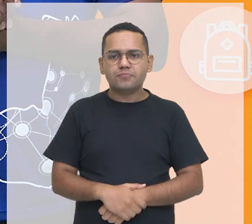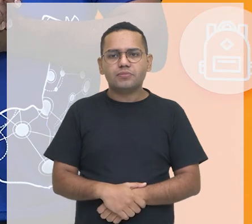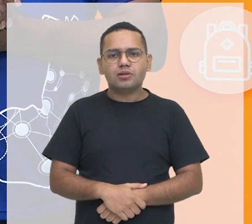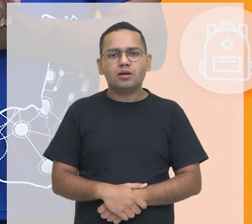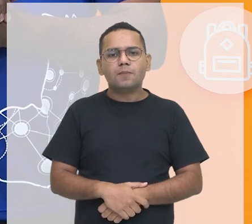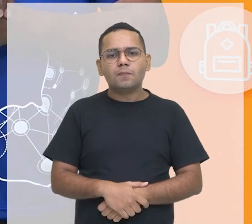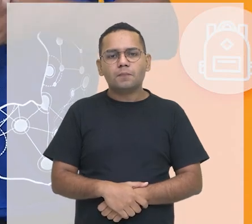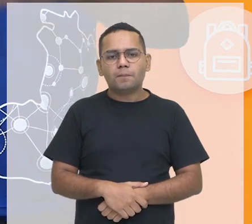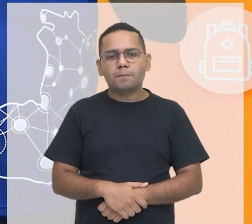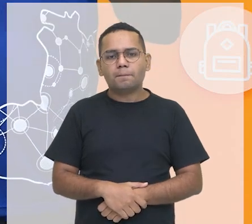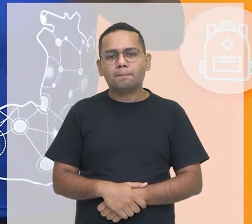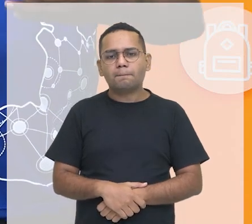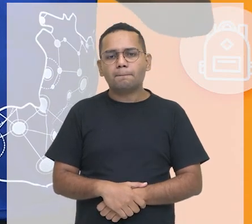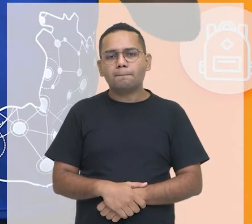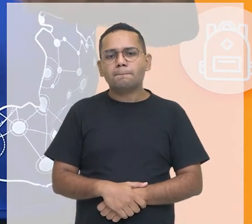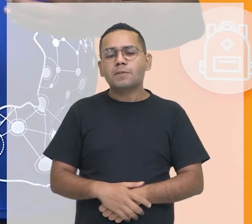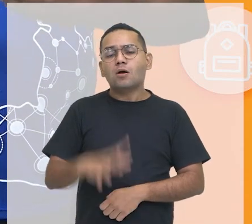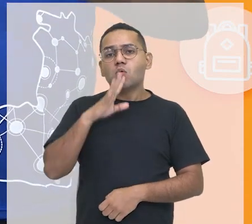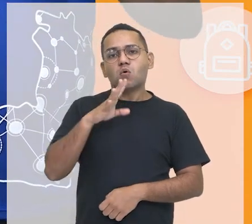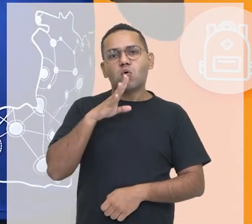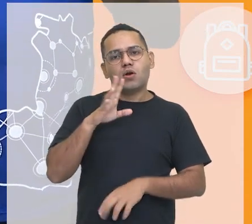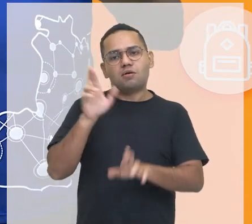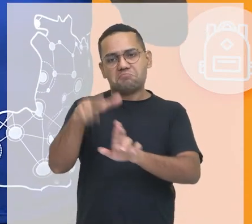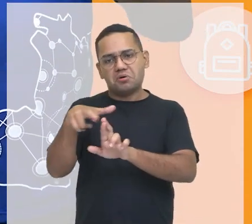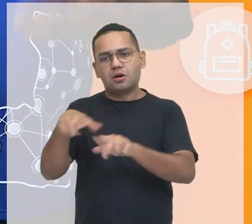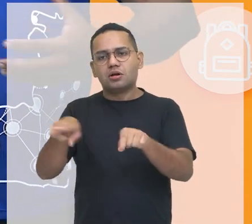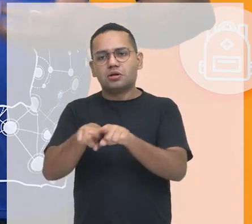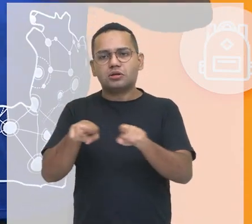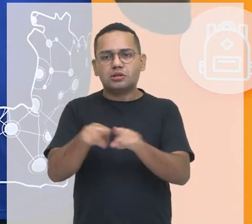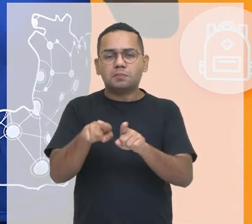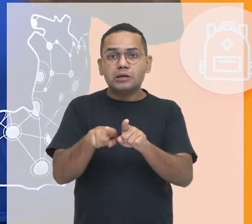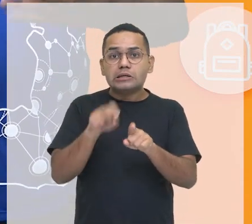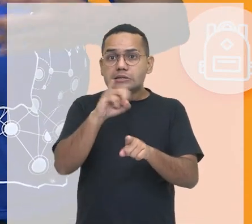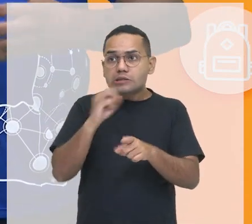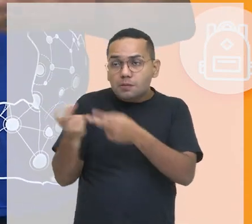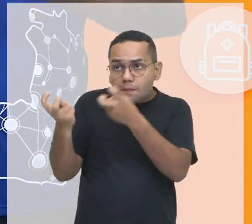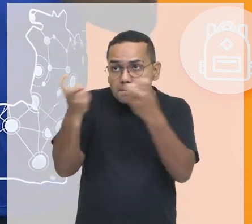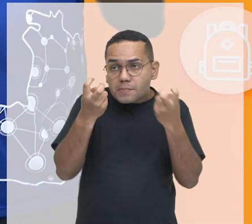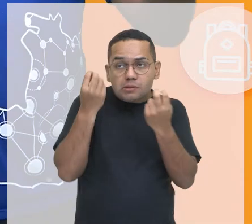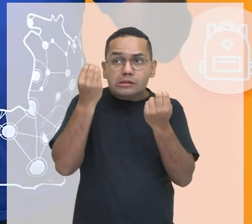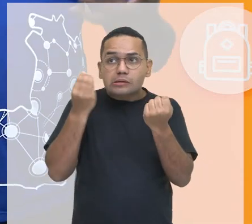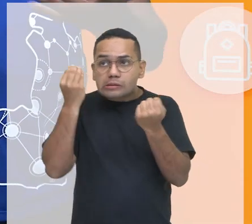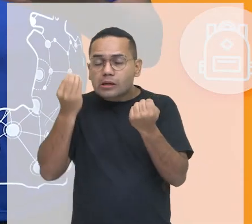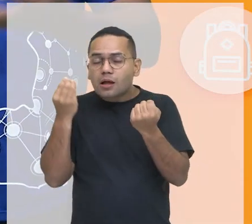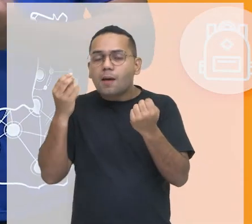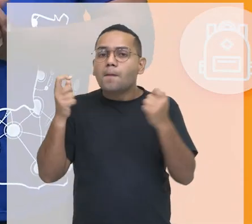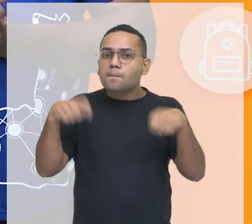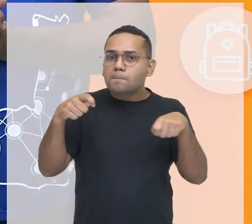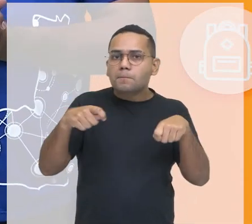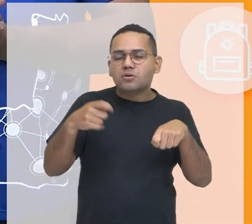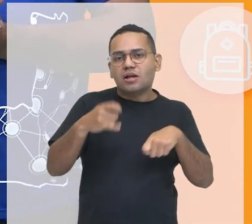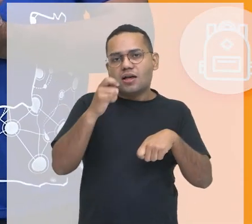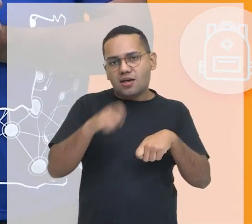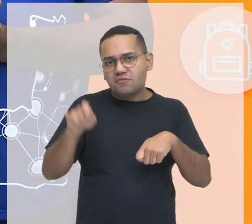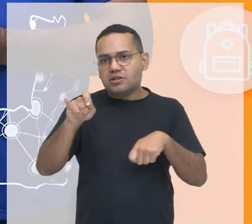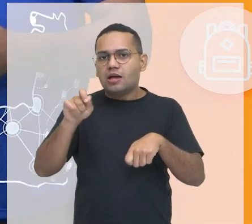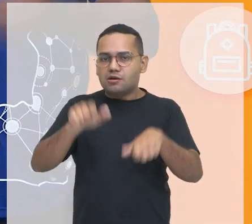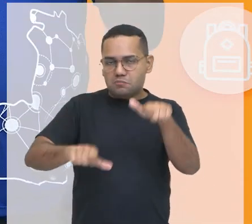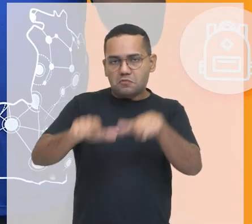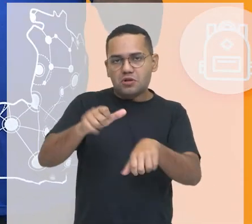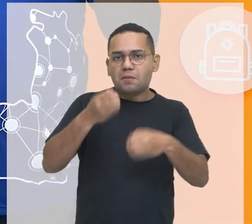essa realidade e assim a gente possa, vendo, a gente possa combater e ajudar a transformar para o bem